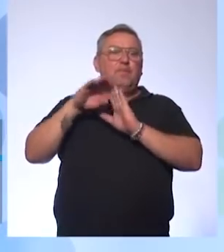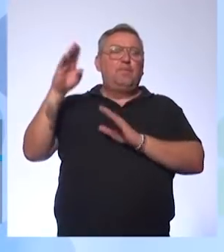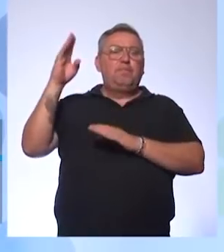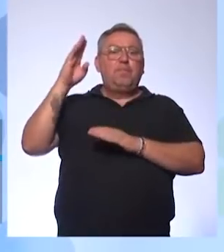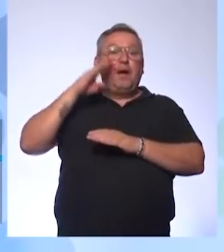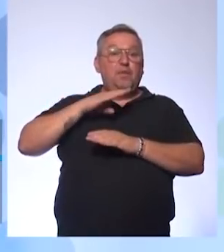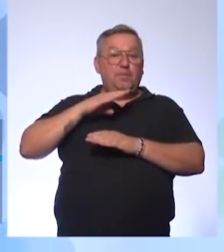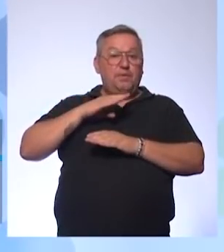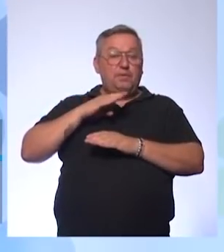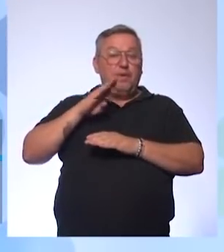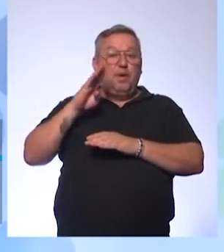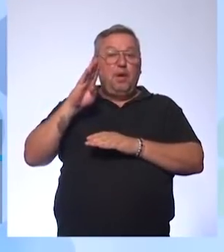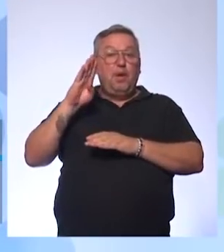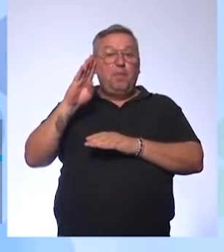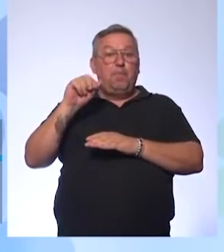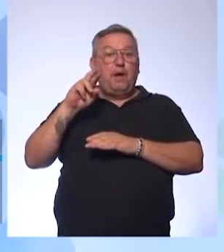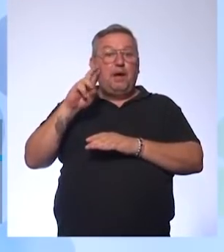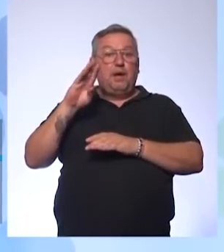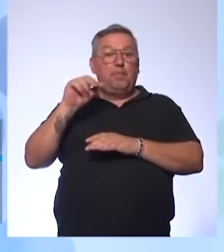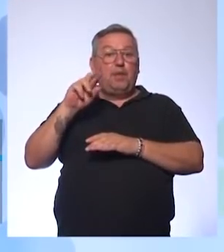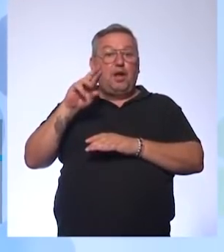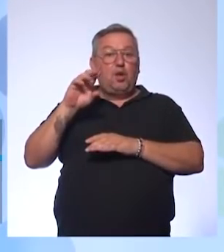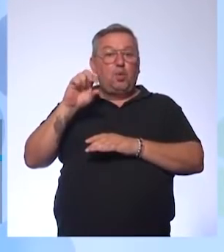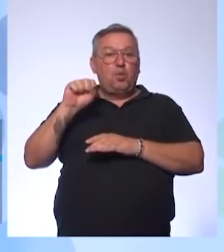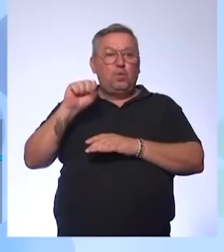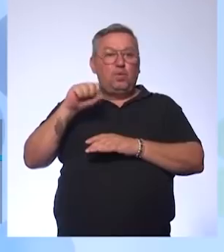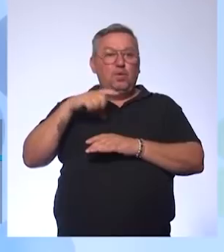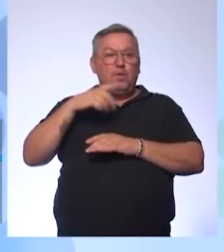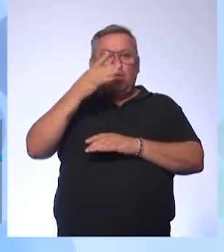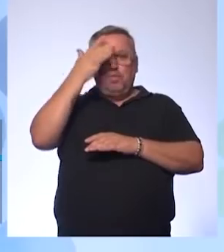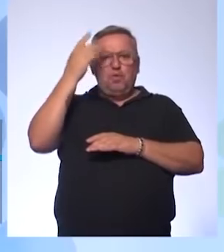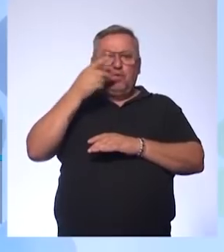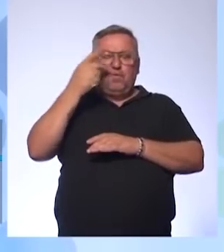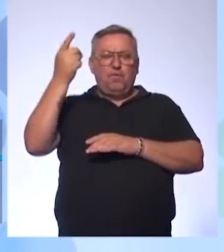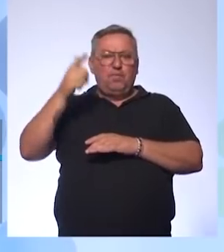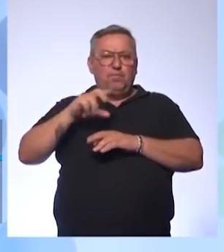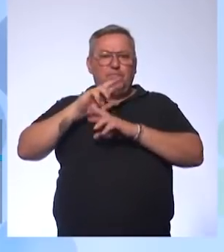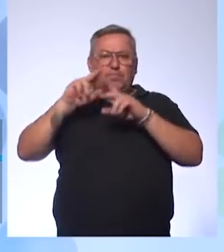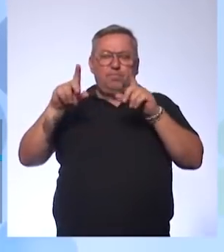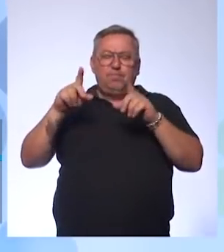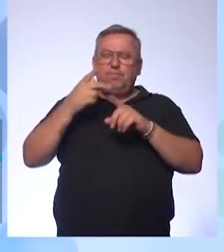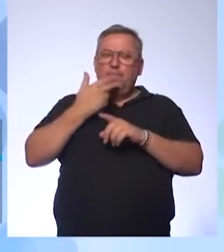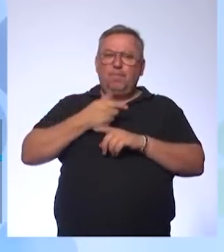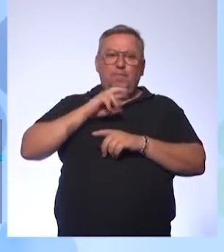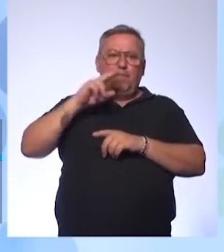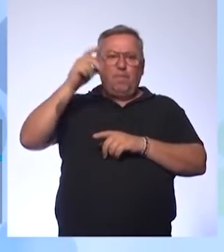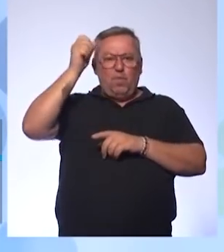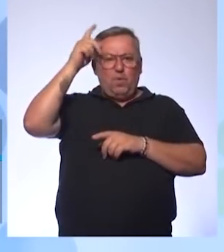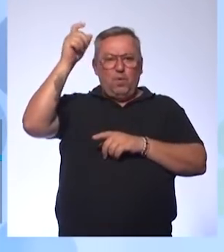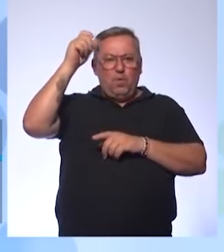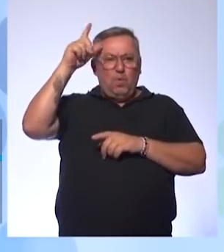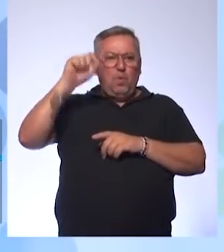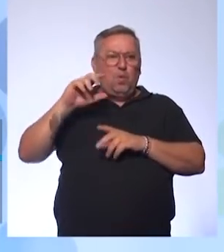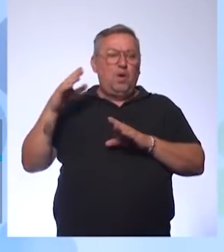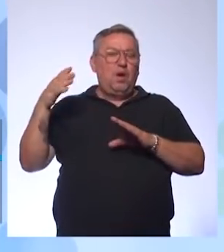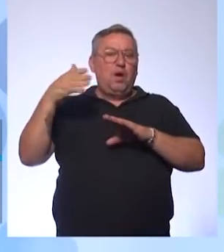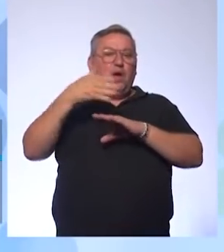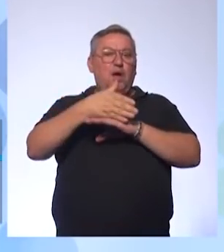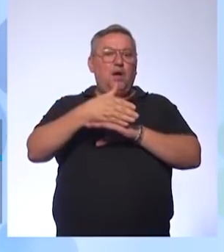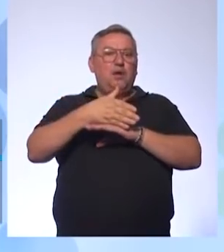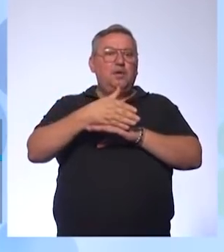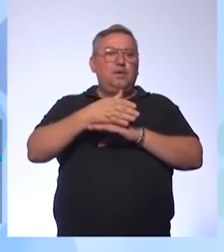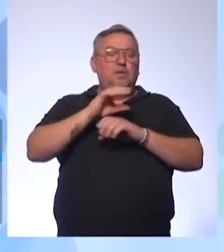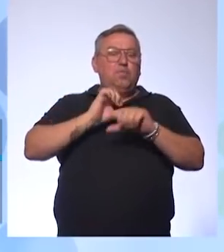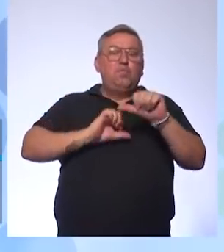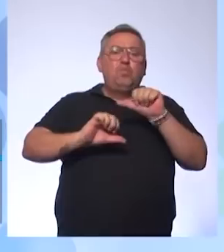muitos bárbaros. Esses bárbaros, que são pessoas que falavam outras línguas, tinham outras culturas, eles mudaram a lógica